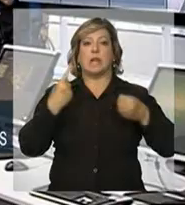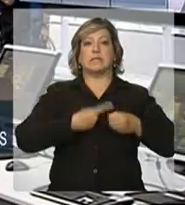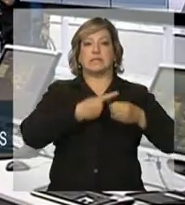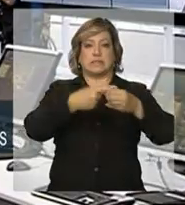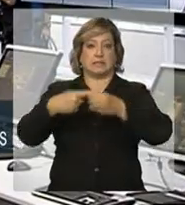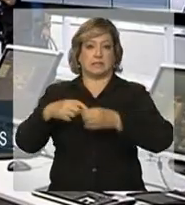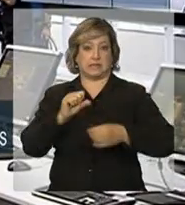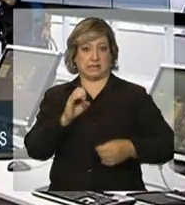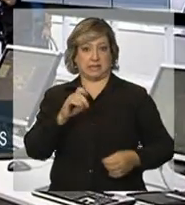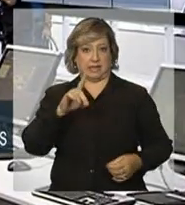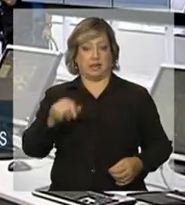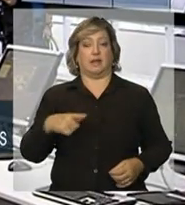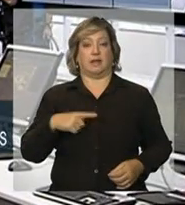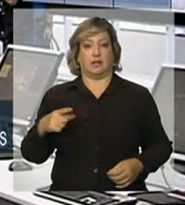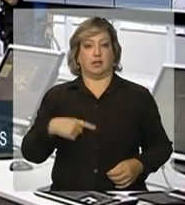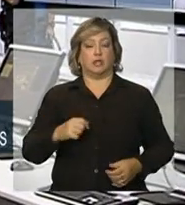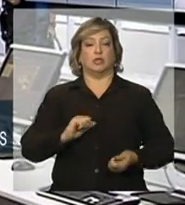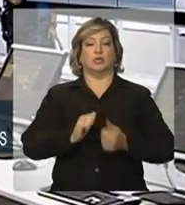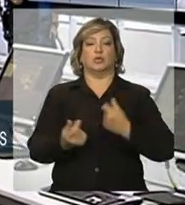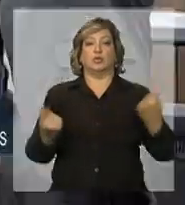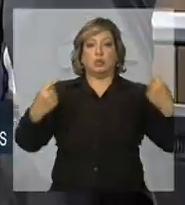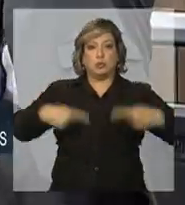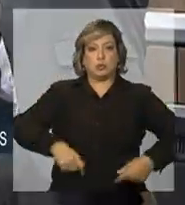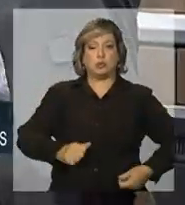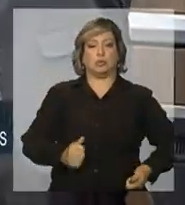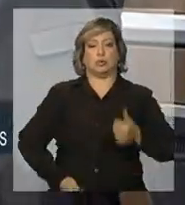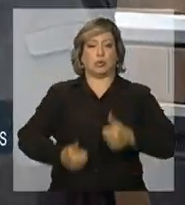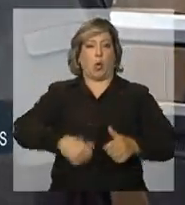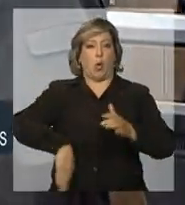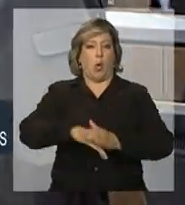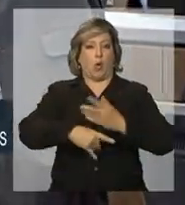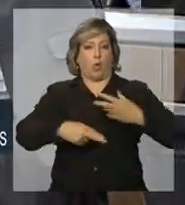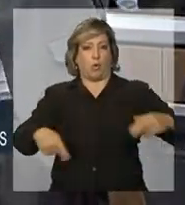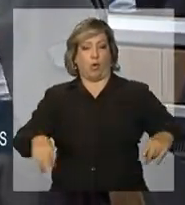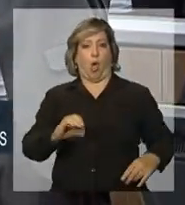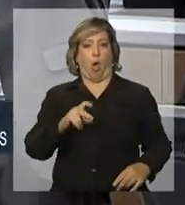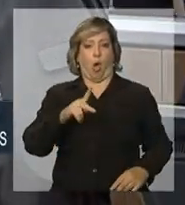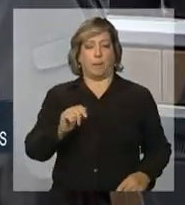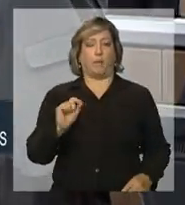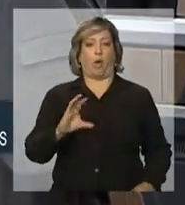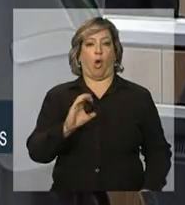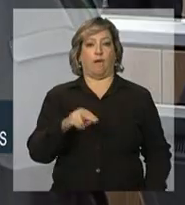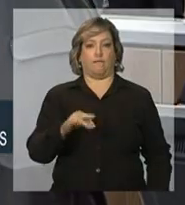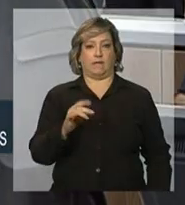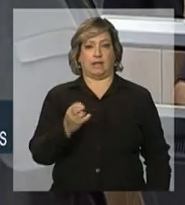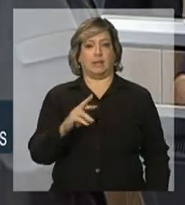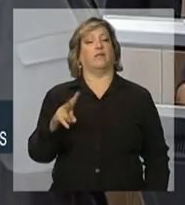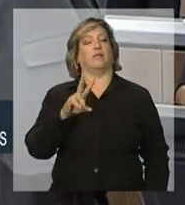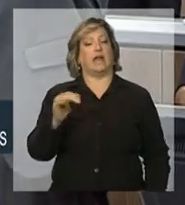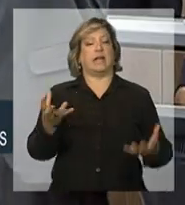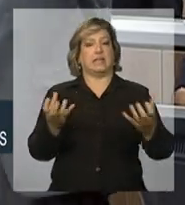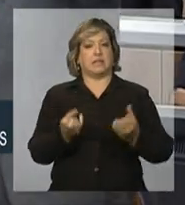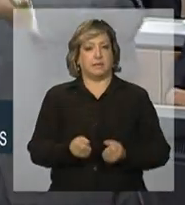dos Jogos da Copa das Confederações vão receber unidades semelhantes a essa.